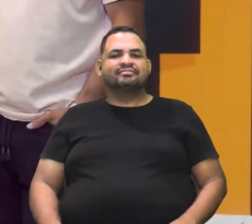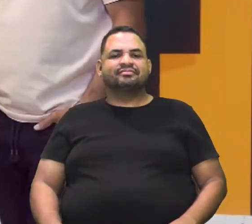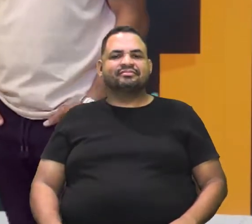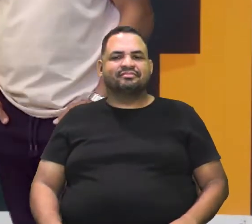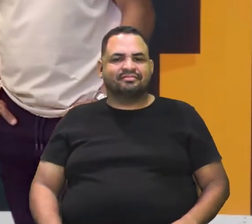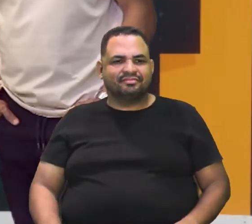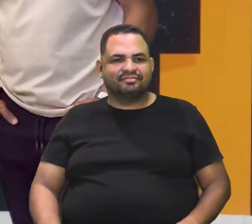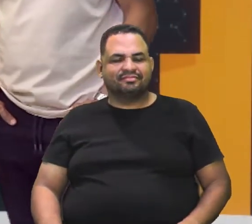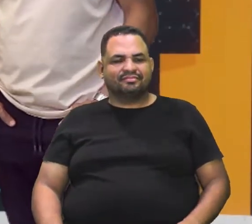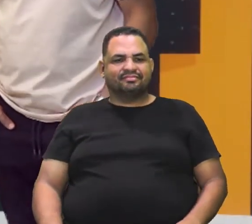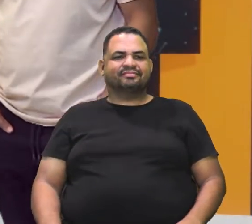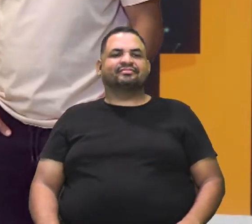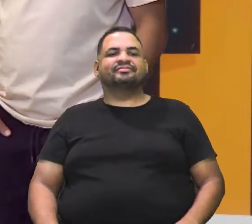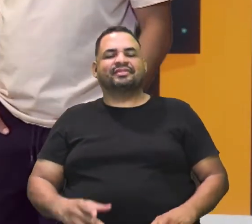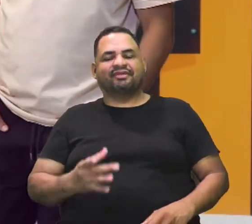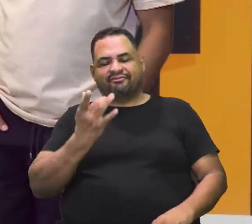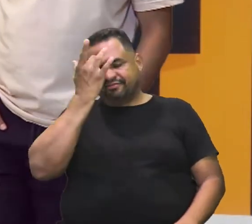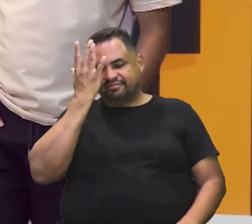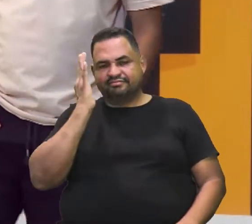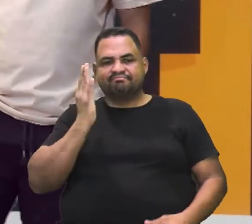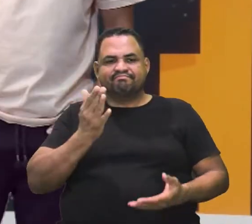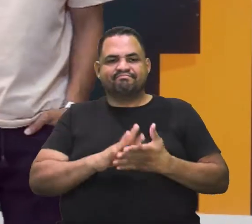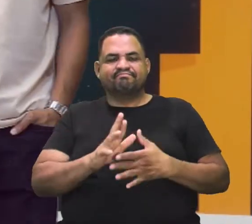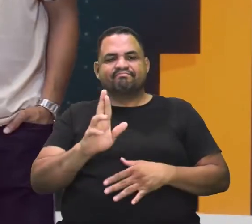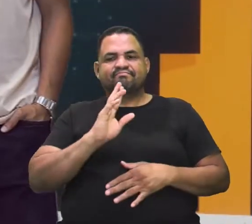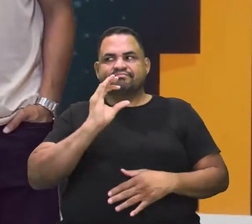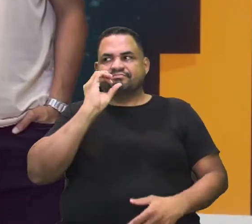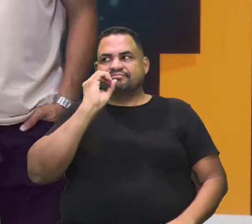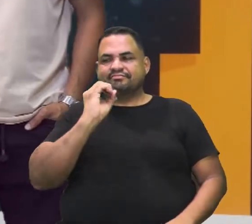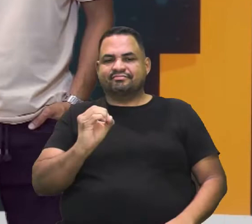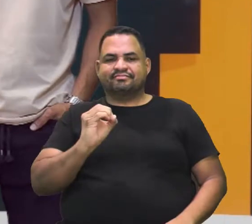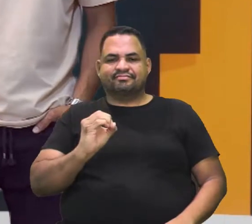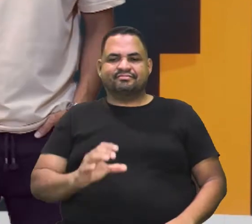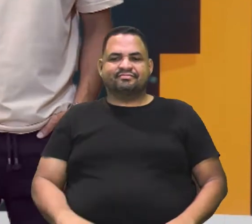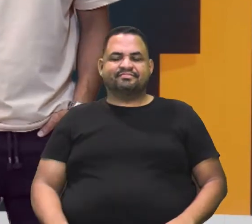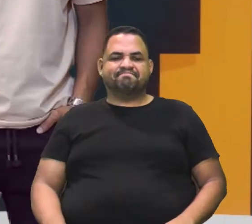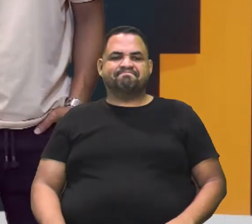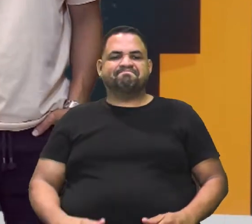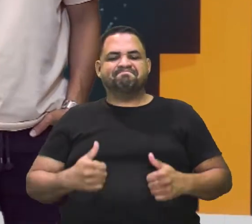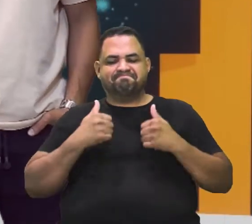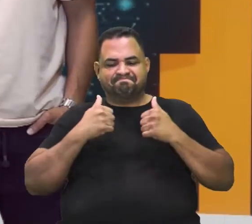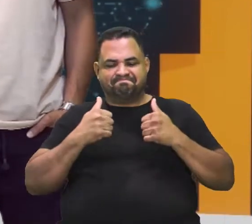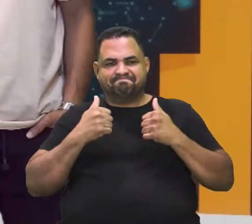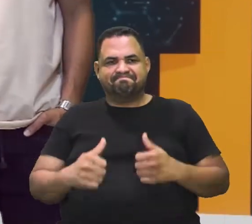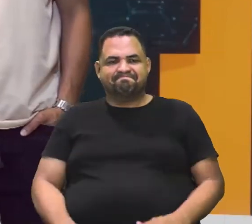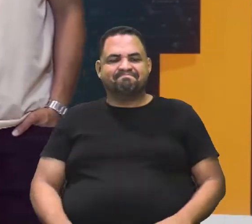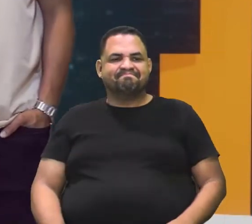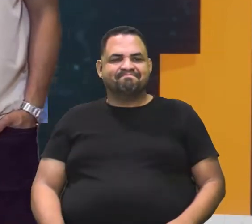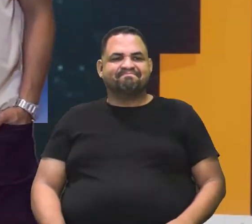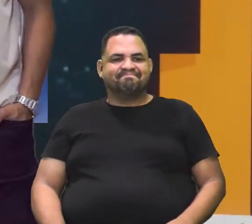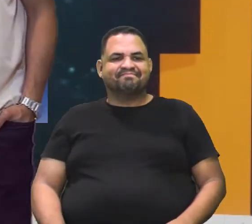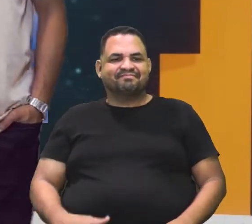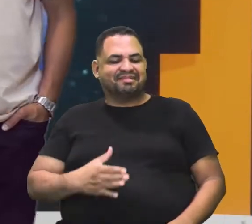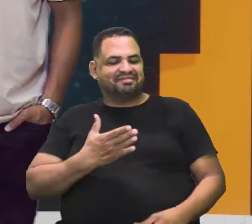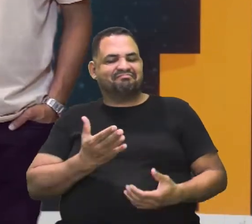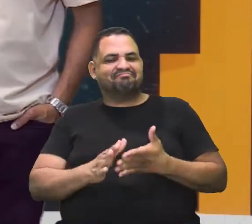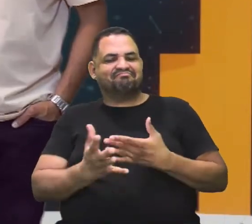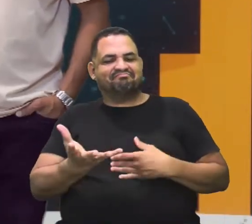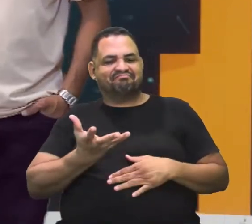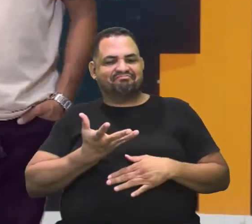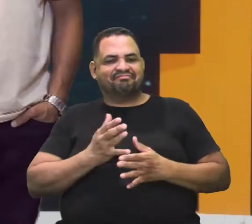já sabe essa, porque é muito fácil, com certeza. Resultado zero. Muito bem, muito bem. Eles ficam querendo que a